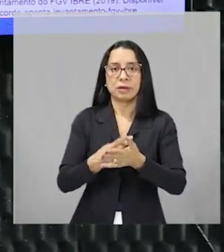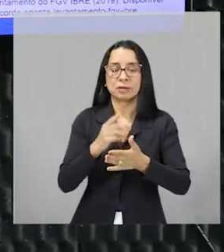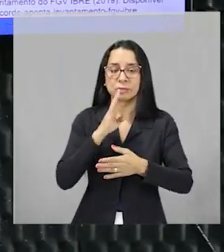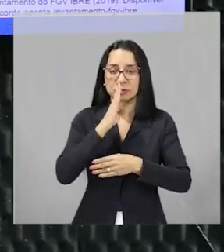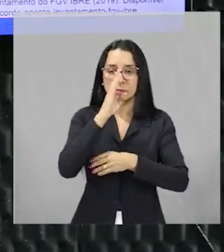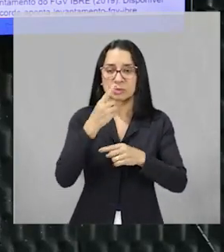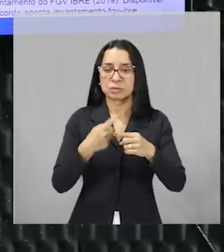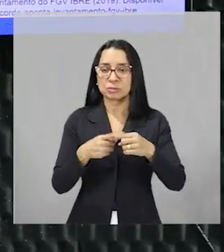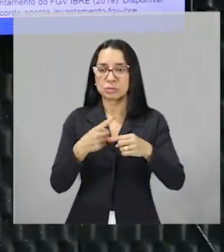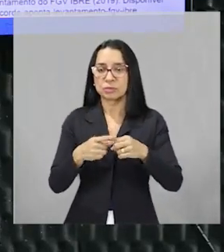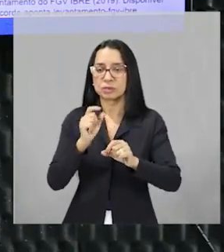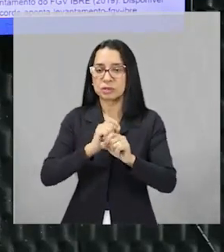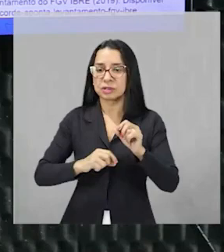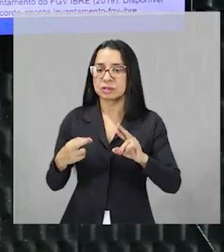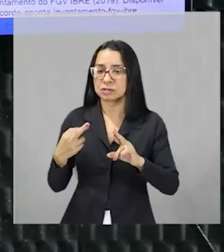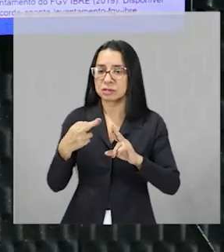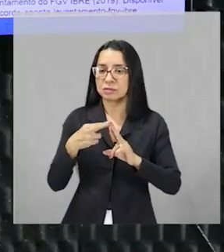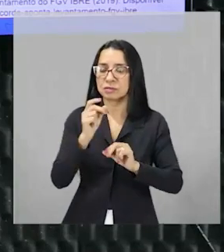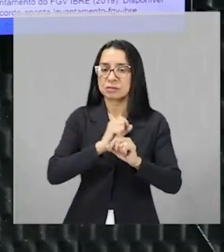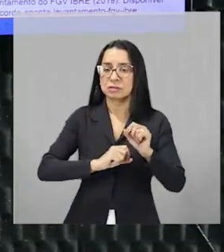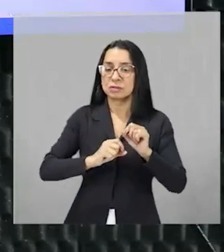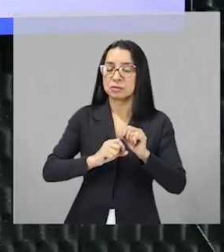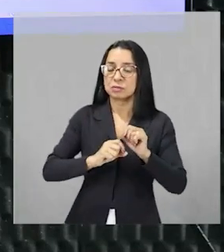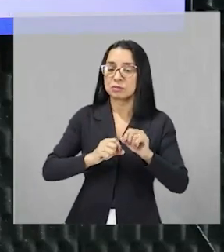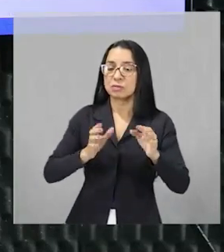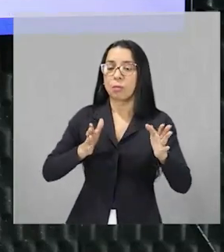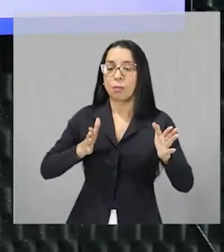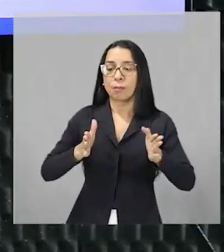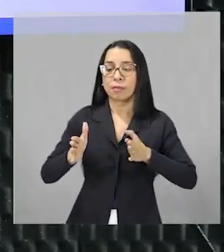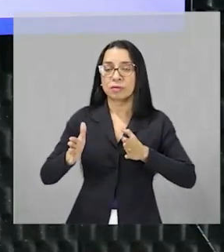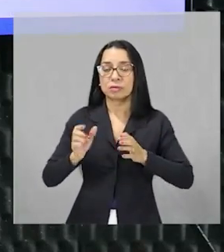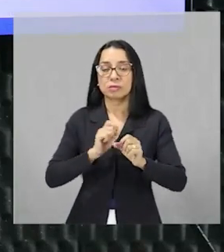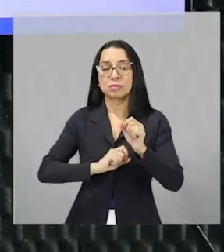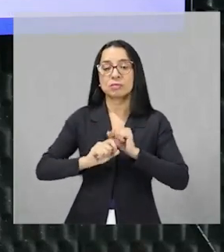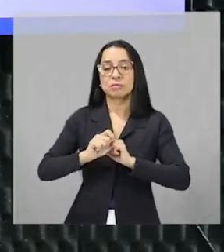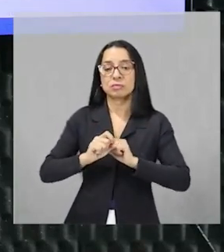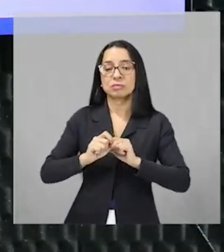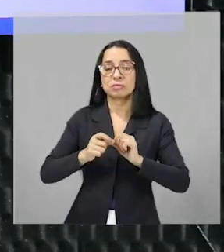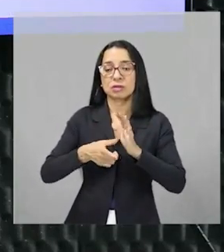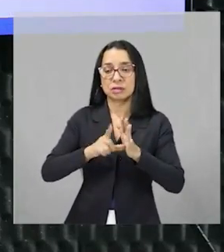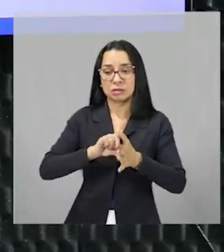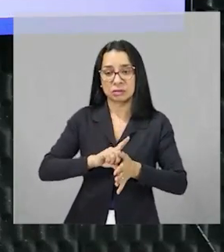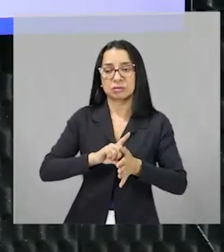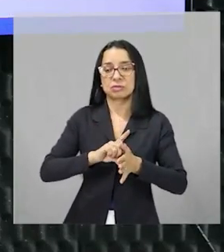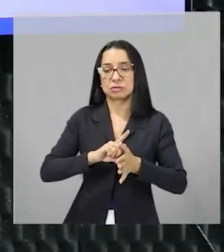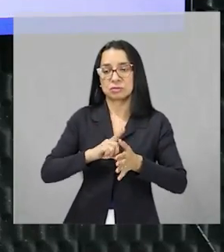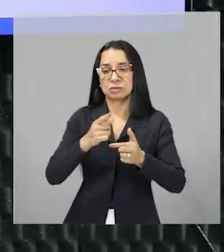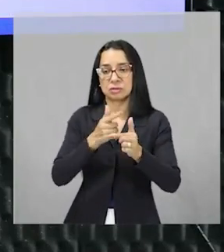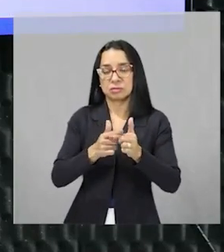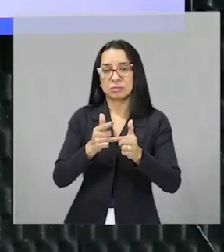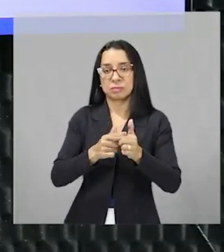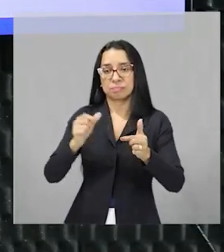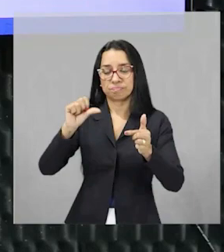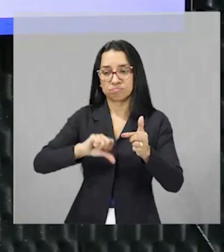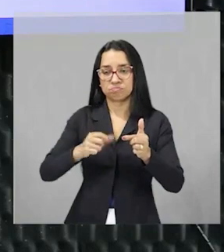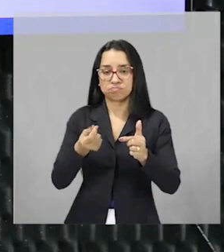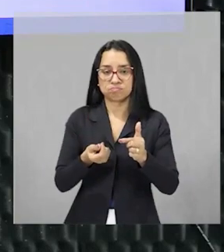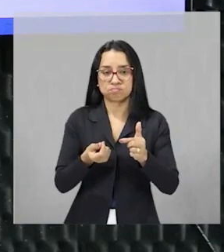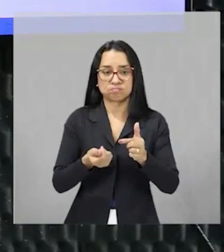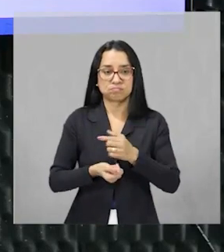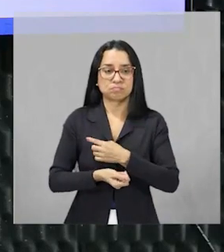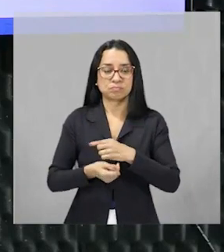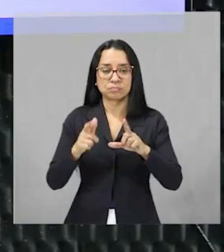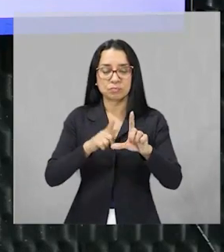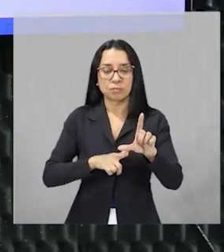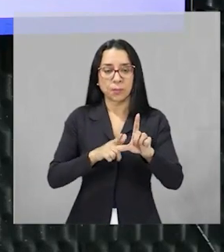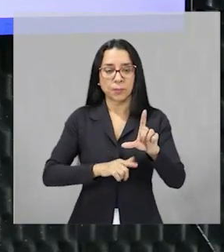Principalmente porque ele está se referindo no período pré-crise. Então já foi. Letra C. A desigualdade socioeconômica entre